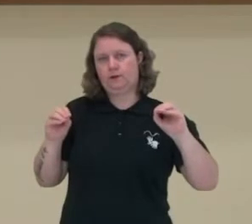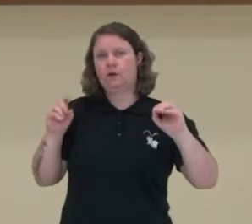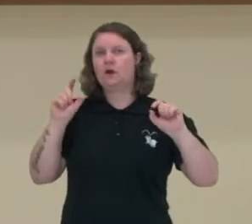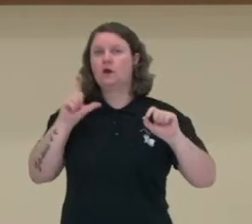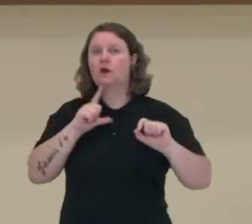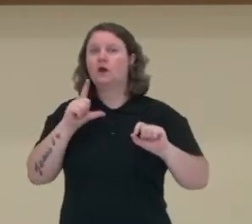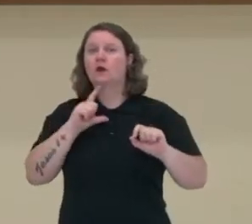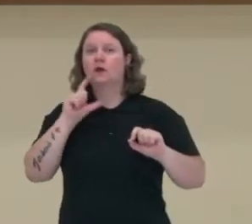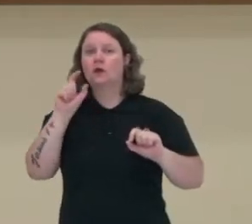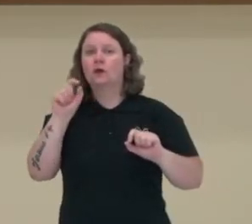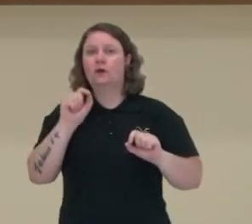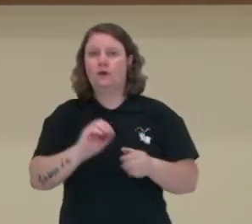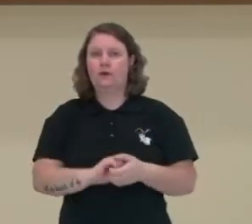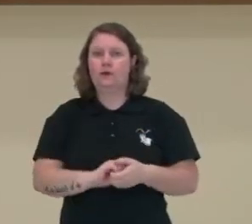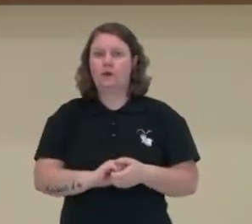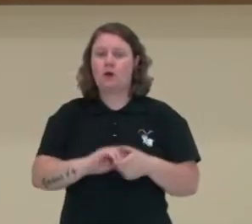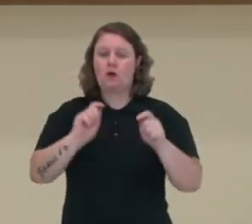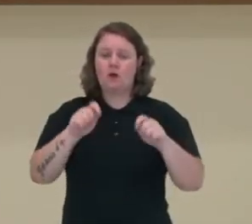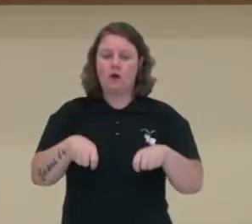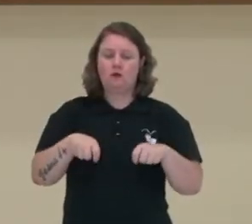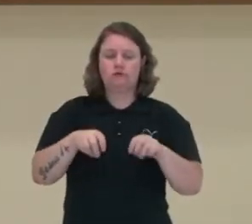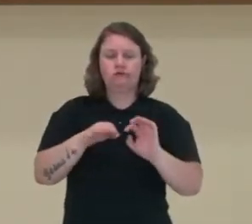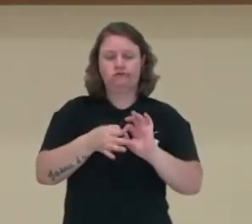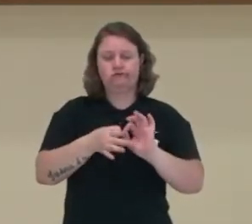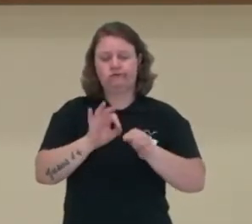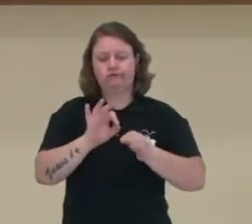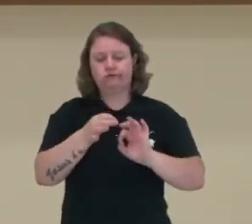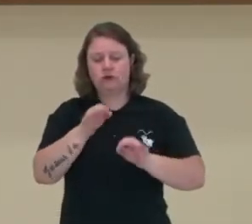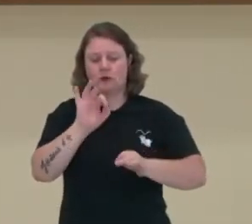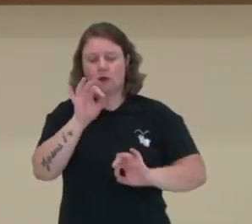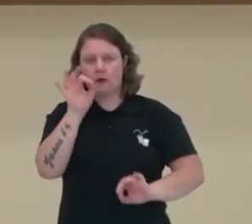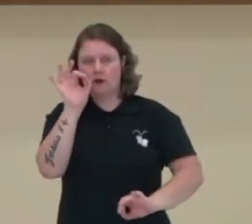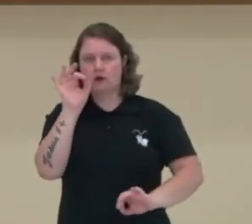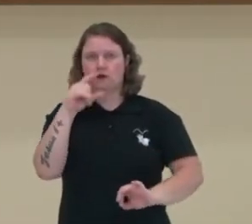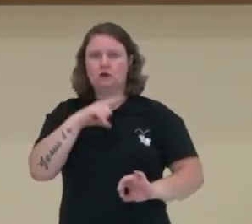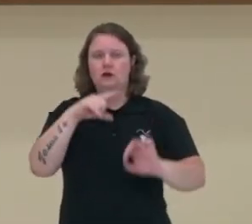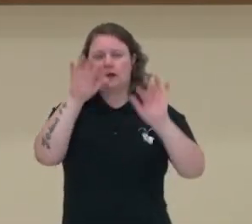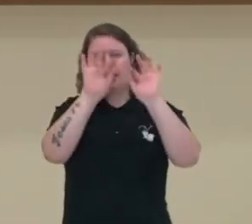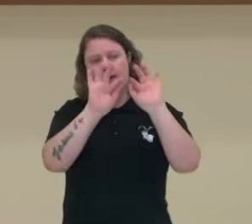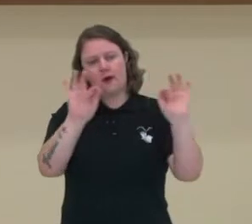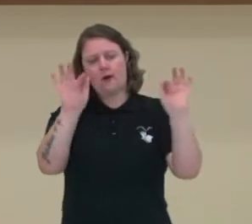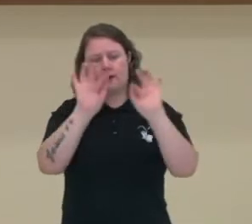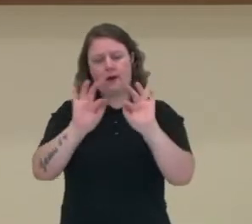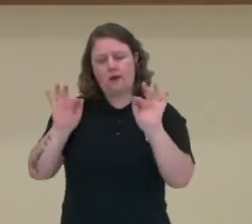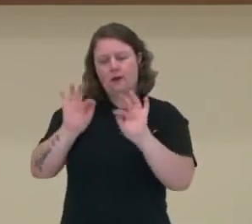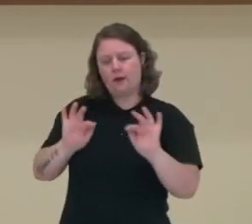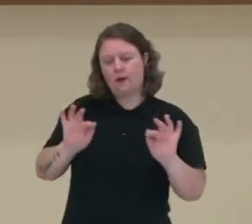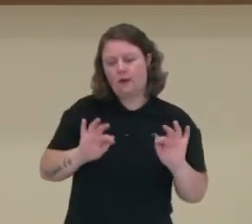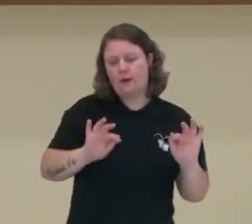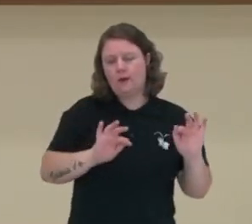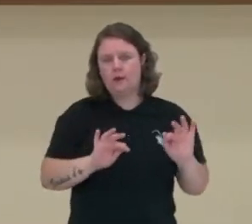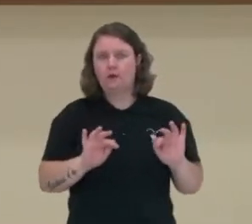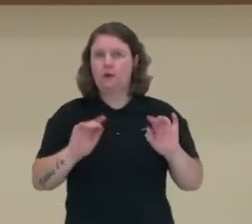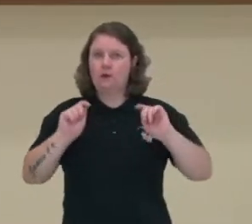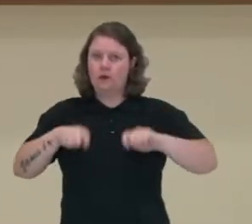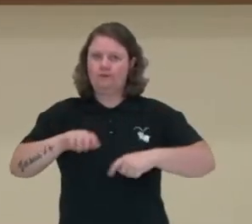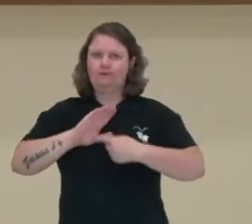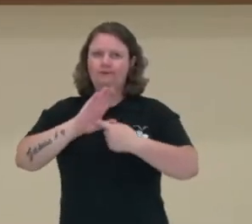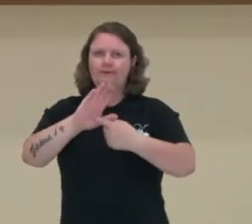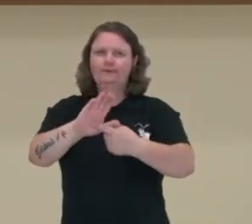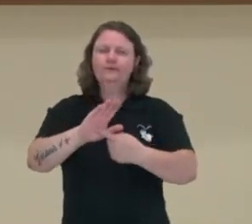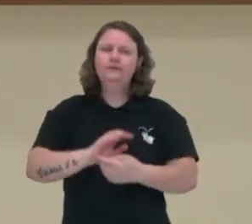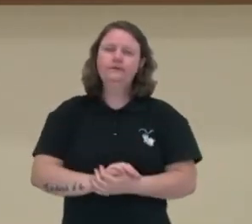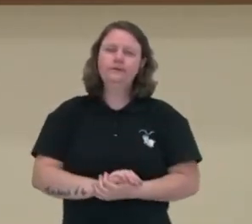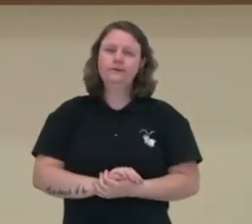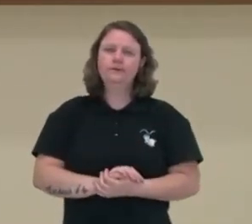ele pode ser mais extenso, necessariamente, porque podem ter várias orações ali nele, certo? Então, eu